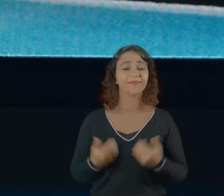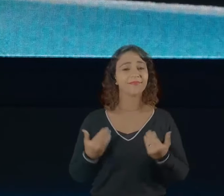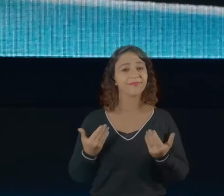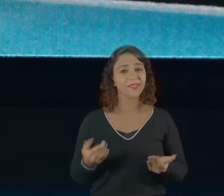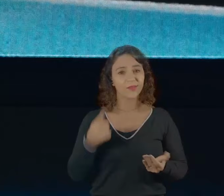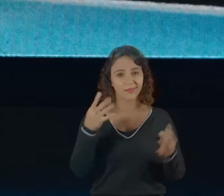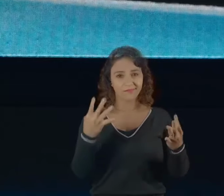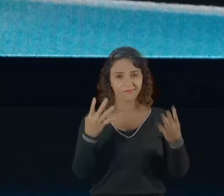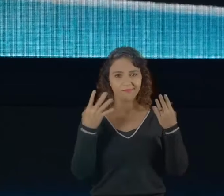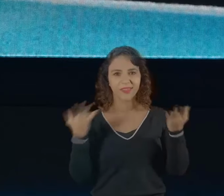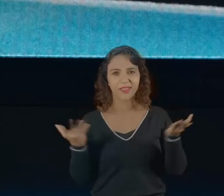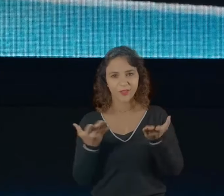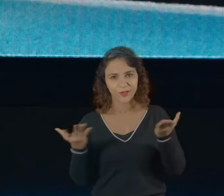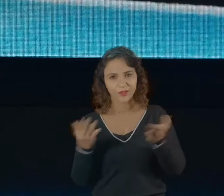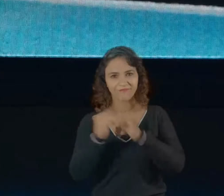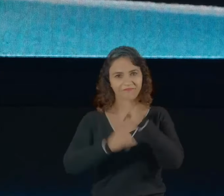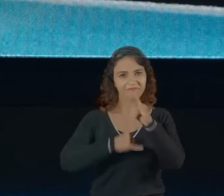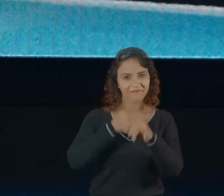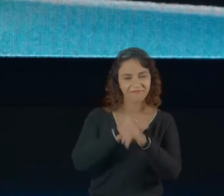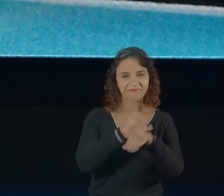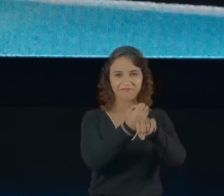você que está me vendo hoje pela internet,